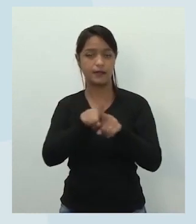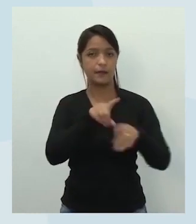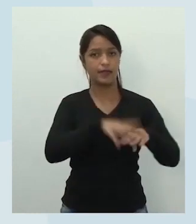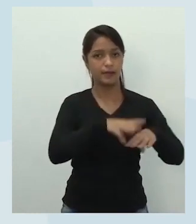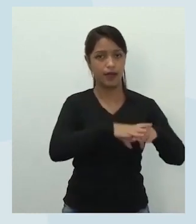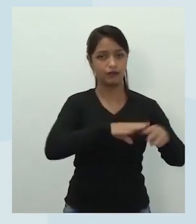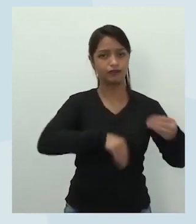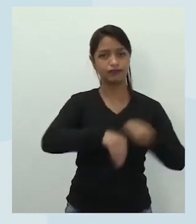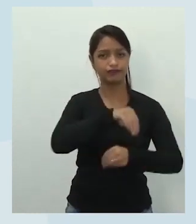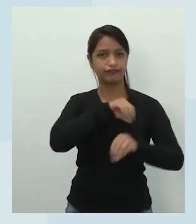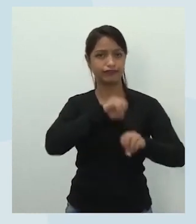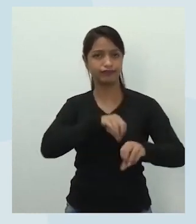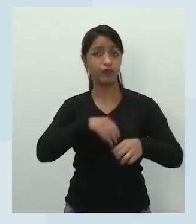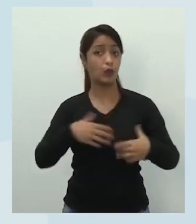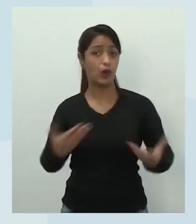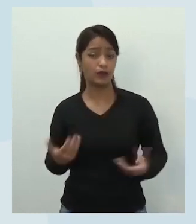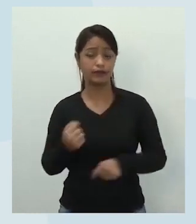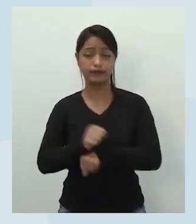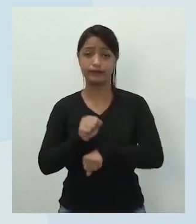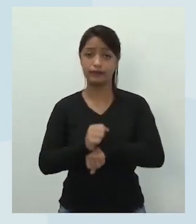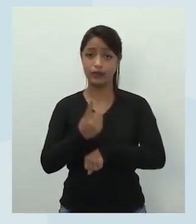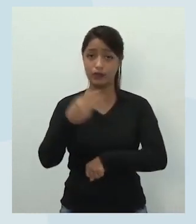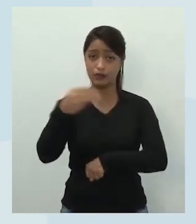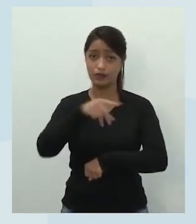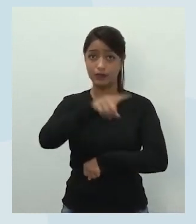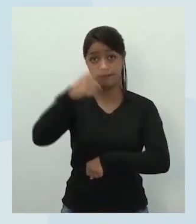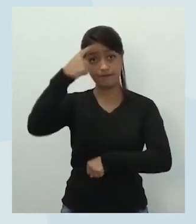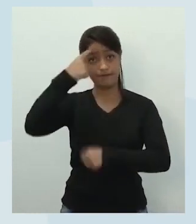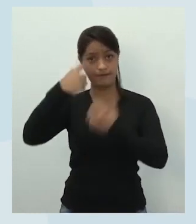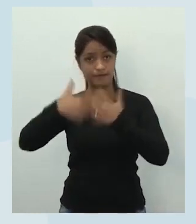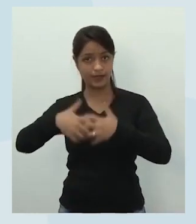matemática? Vocês terão 2 minutinhos para pensar.